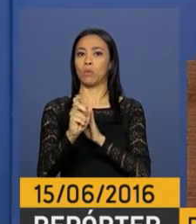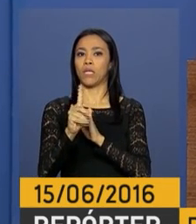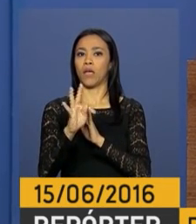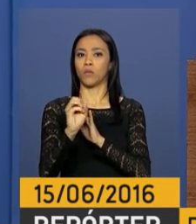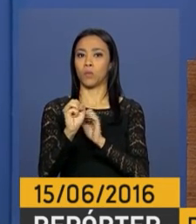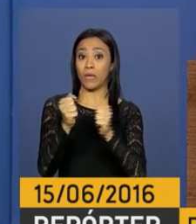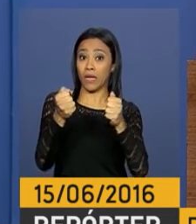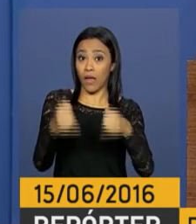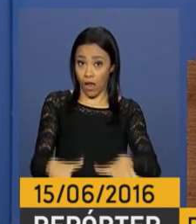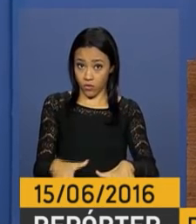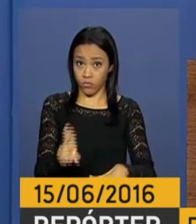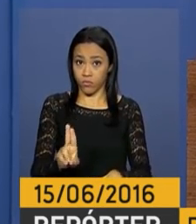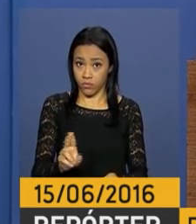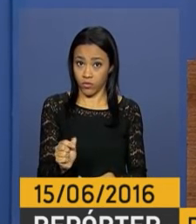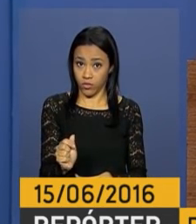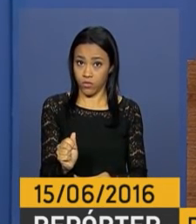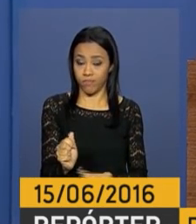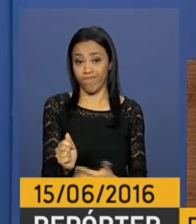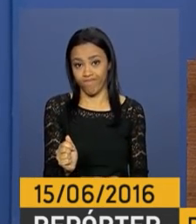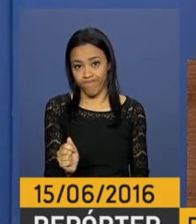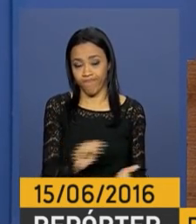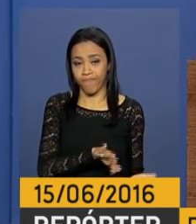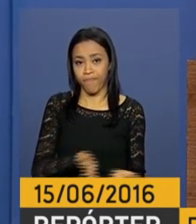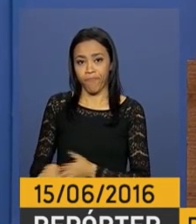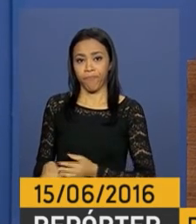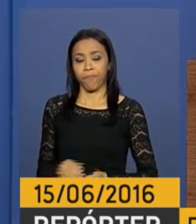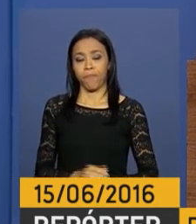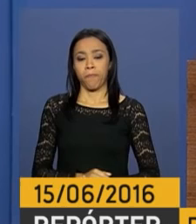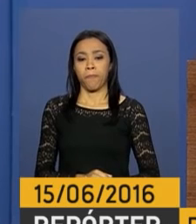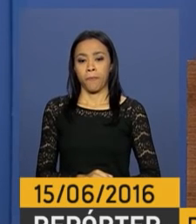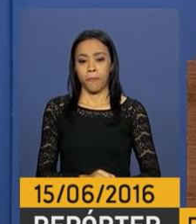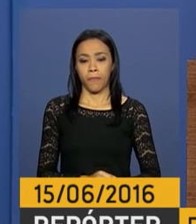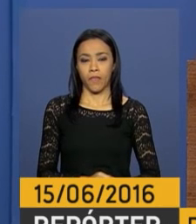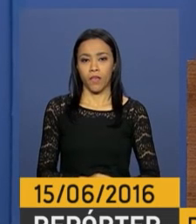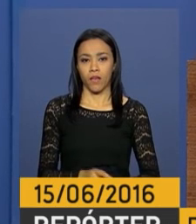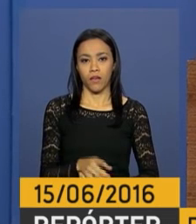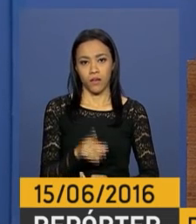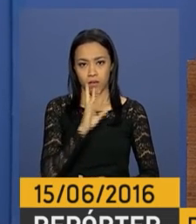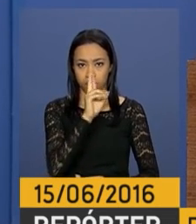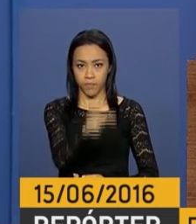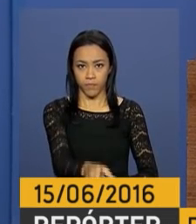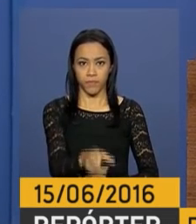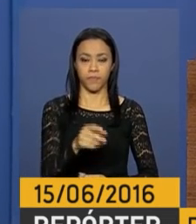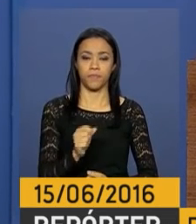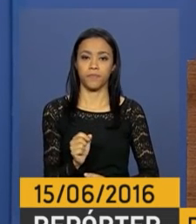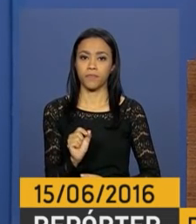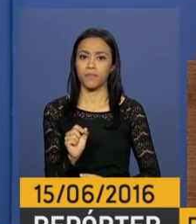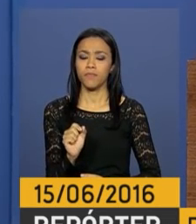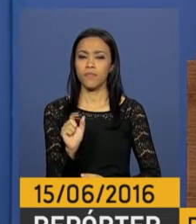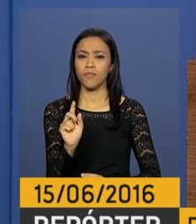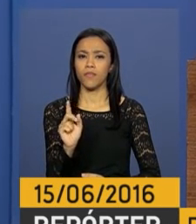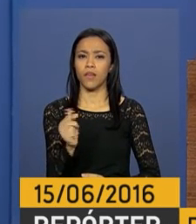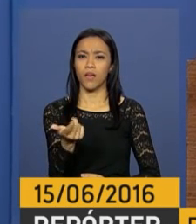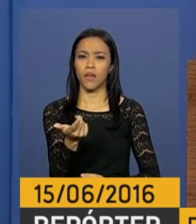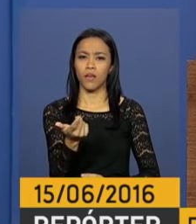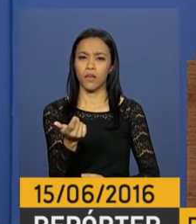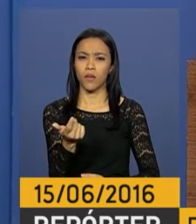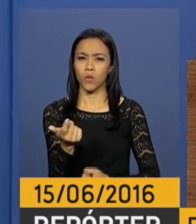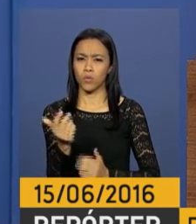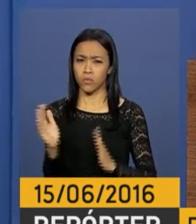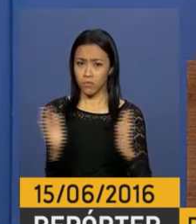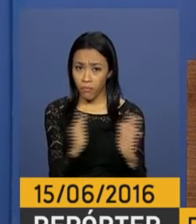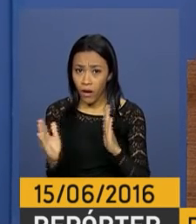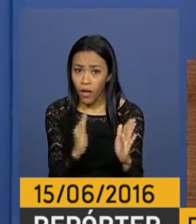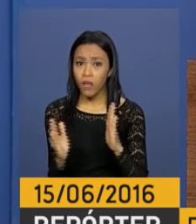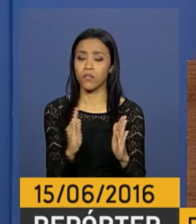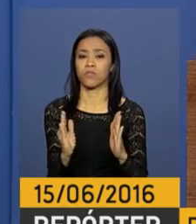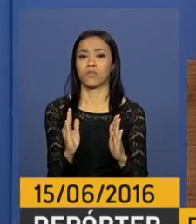Obrigado. Em relação a ao que vai se projetar eh nos prazos